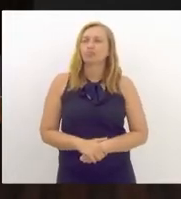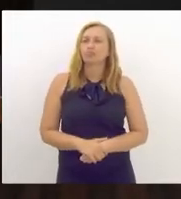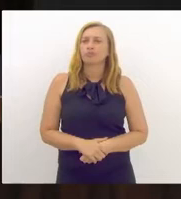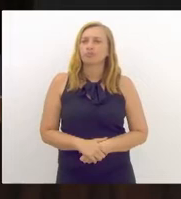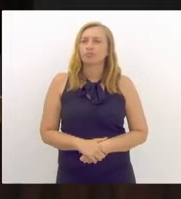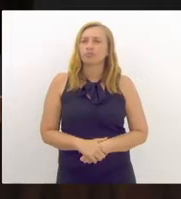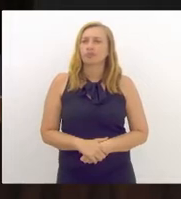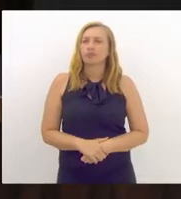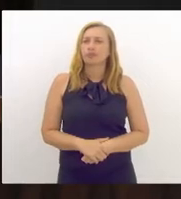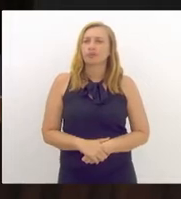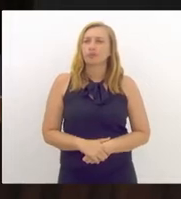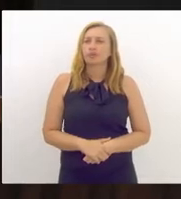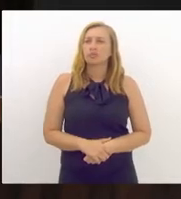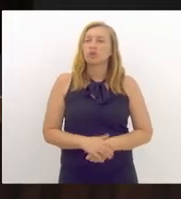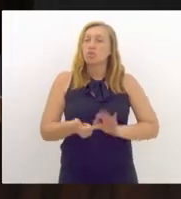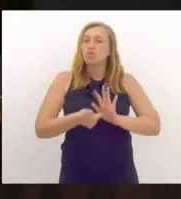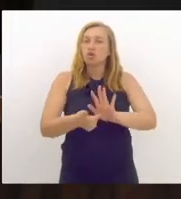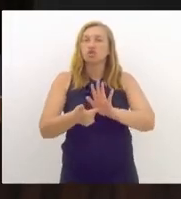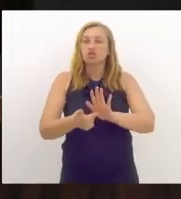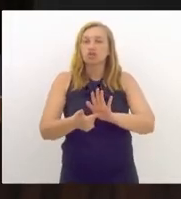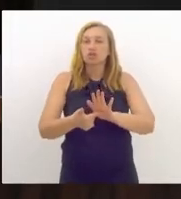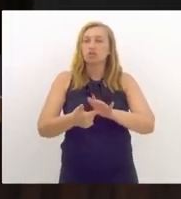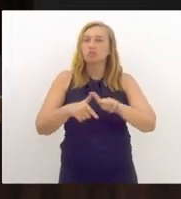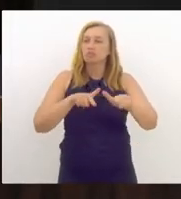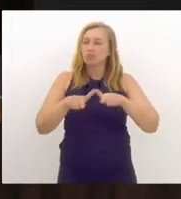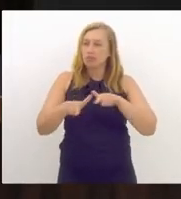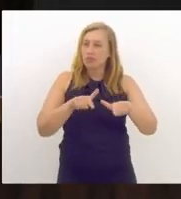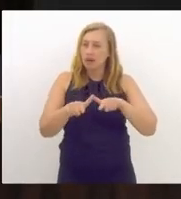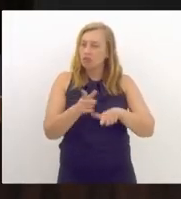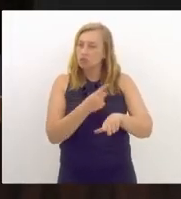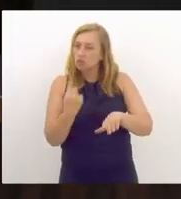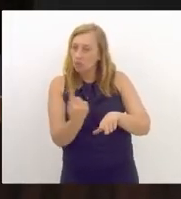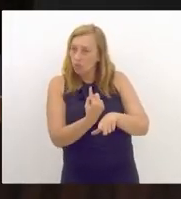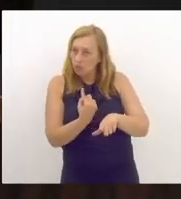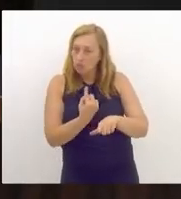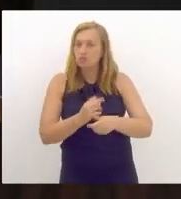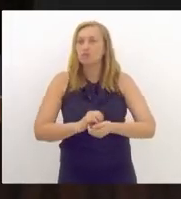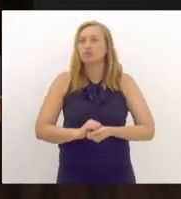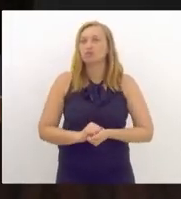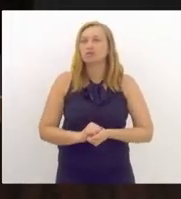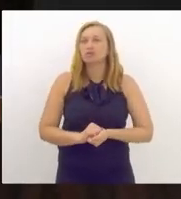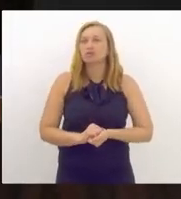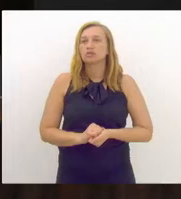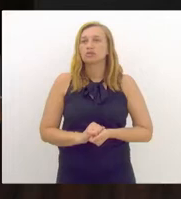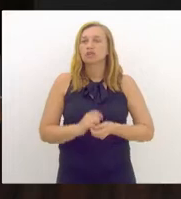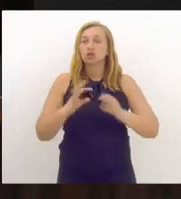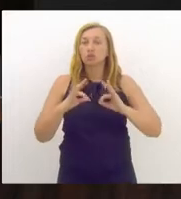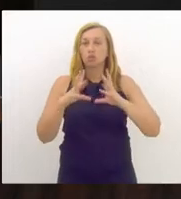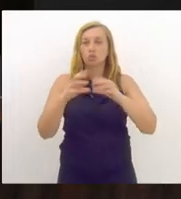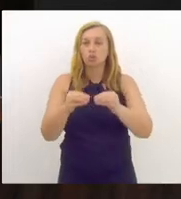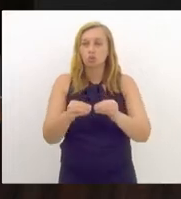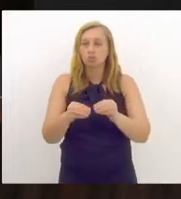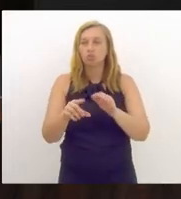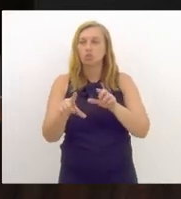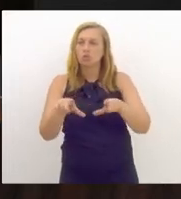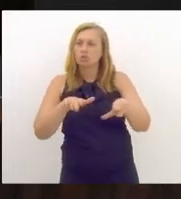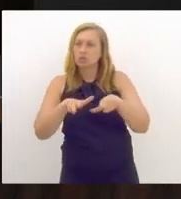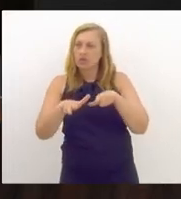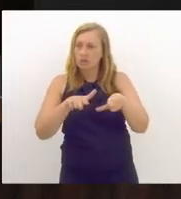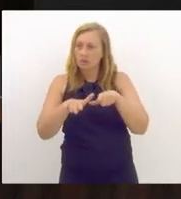parte do nosso trabalho seria um compêndio se nós fôssemos colocar todo o trabalho feito